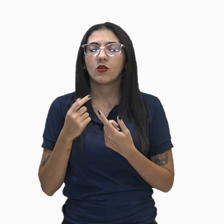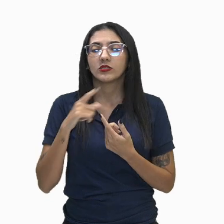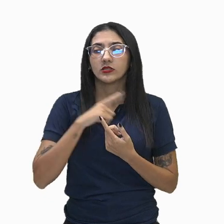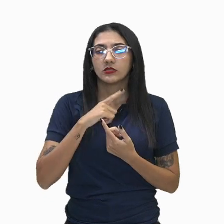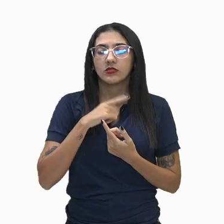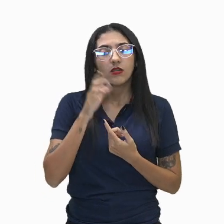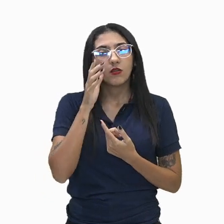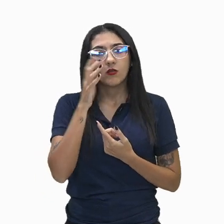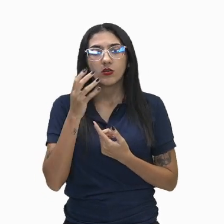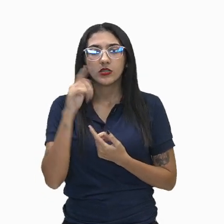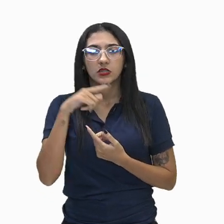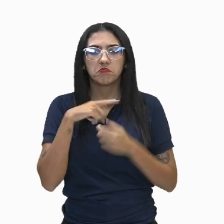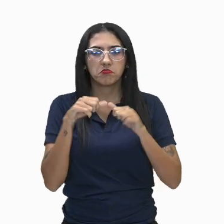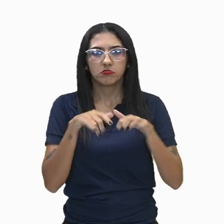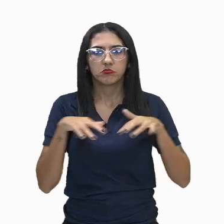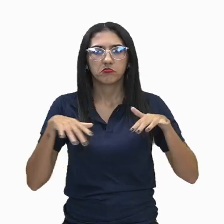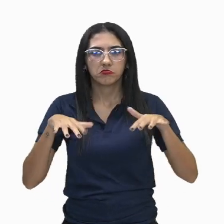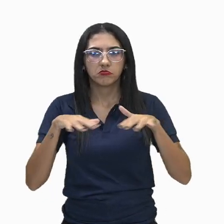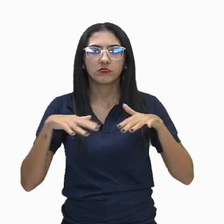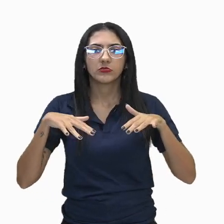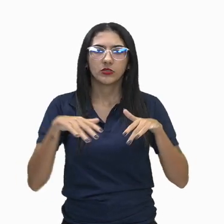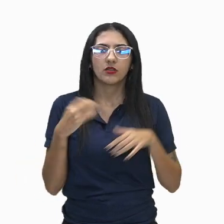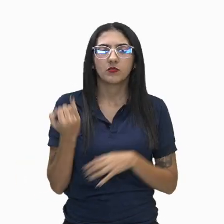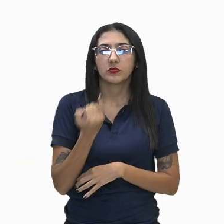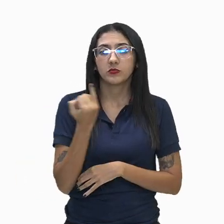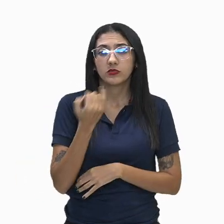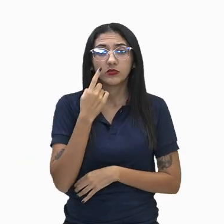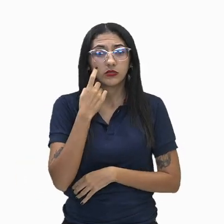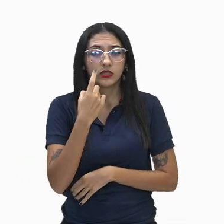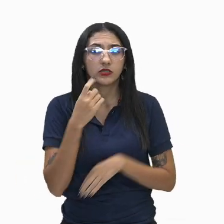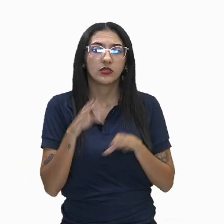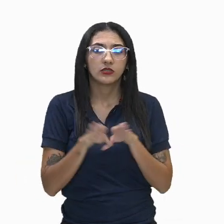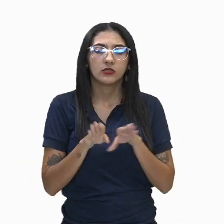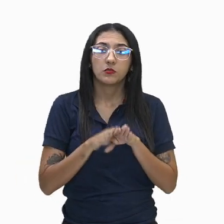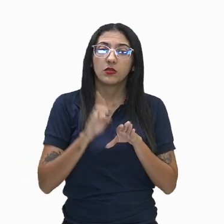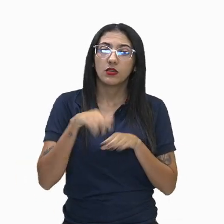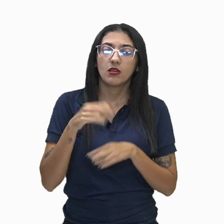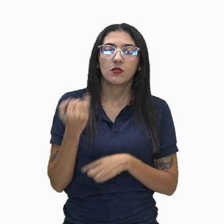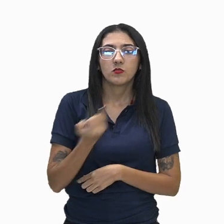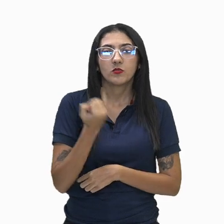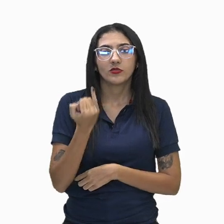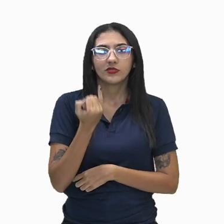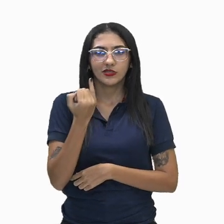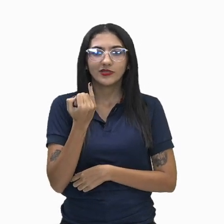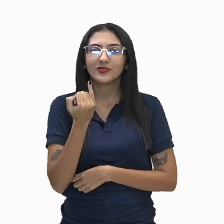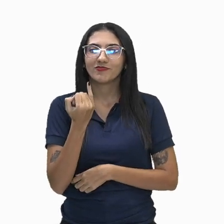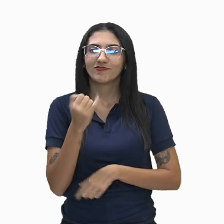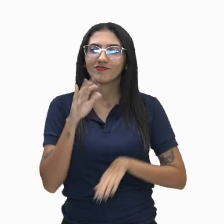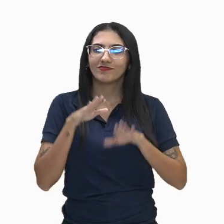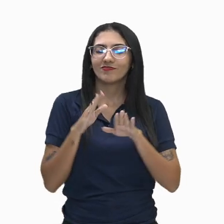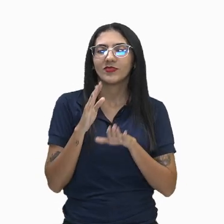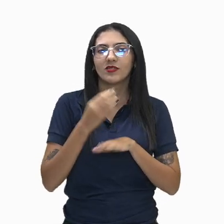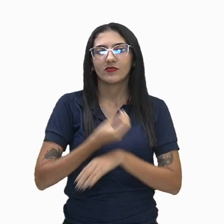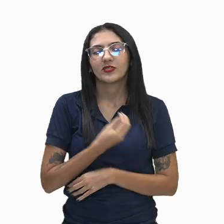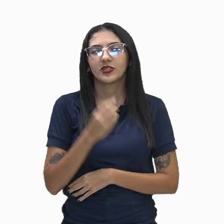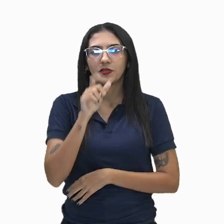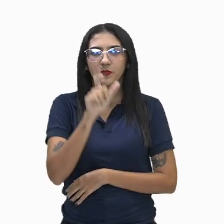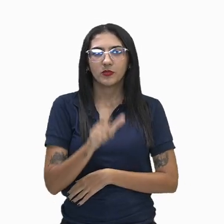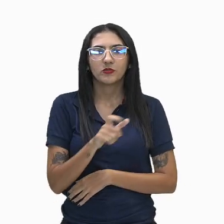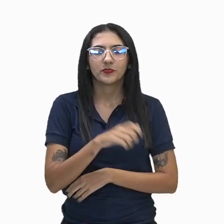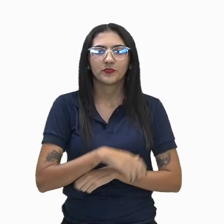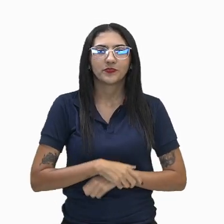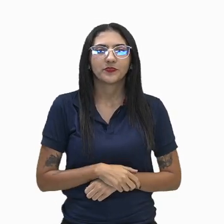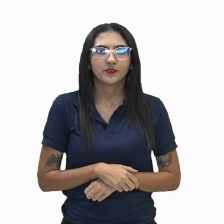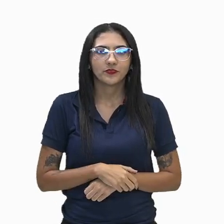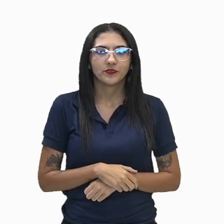um ritual muito interessante e ao mesmo tempo necessário no decorrer da vida da pessoa. Então, tem